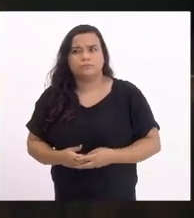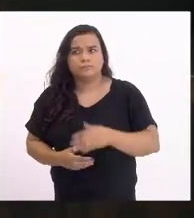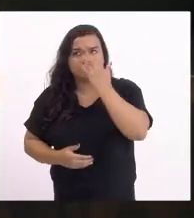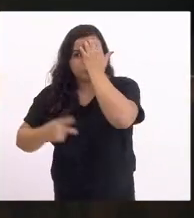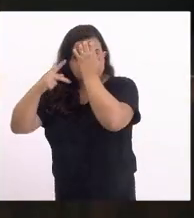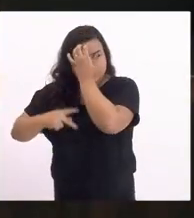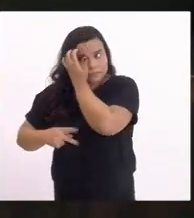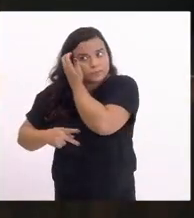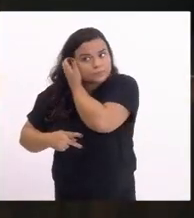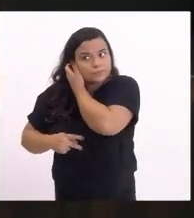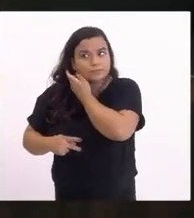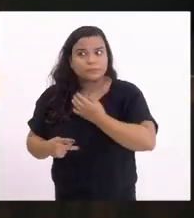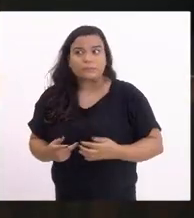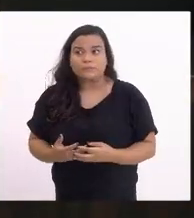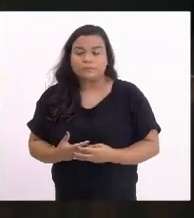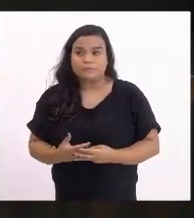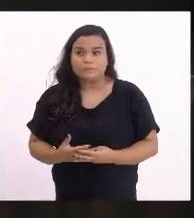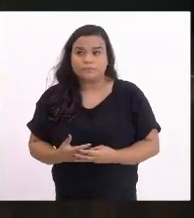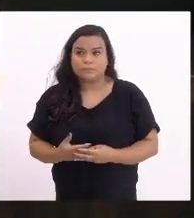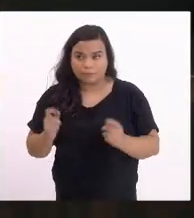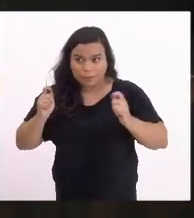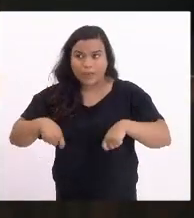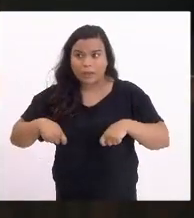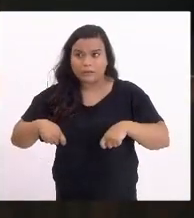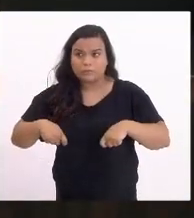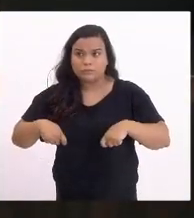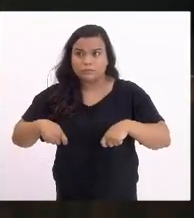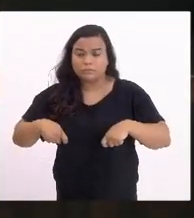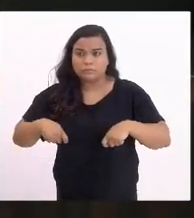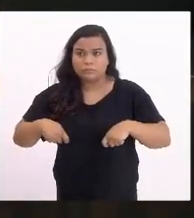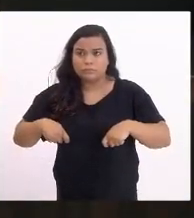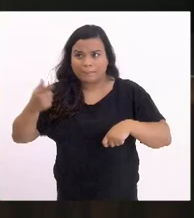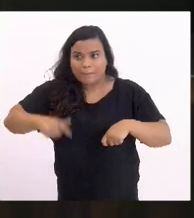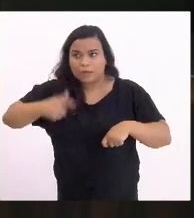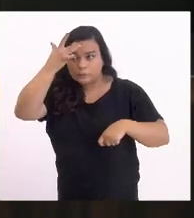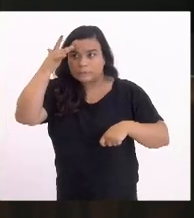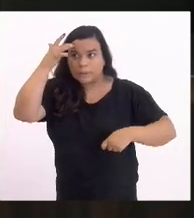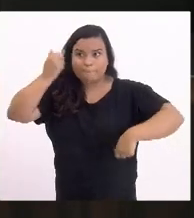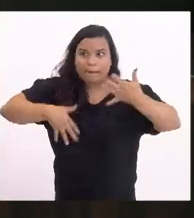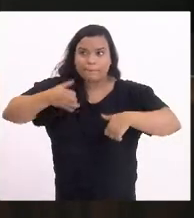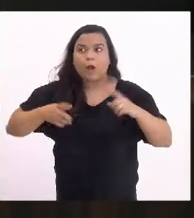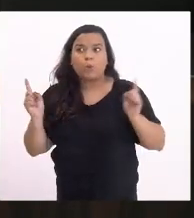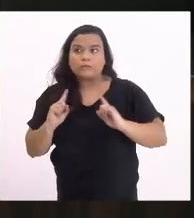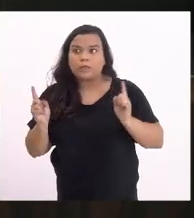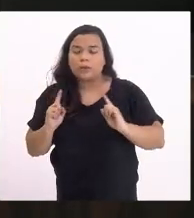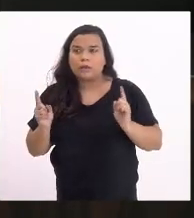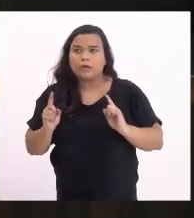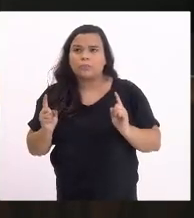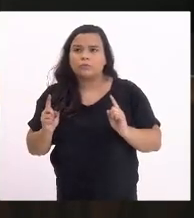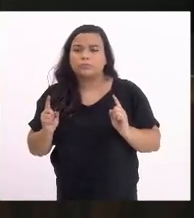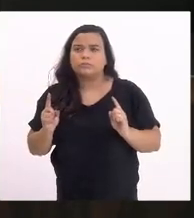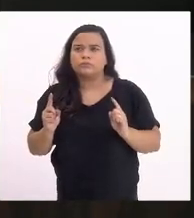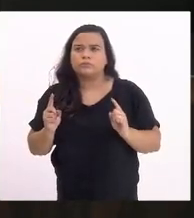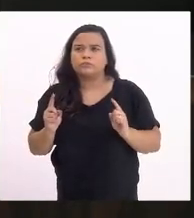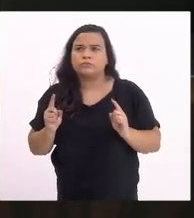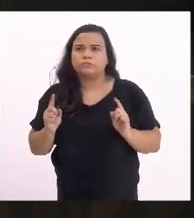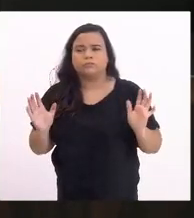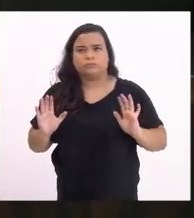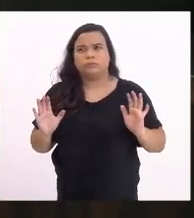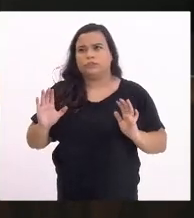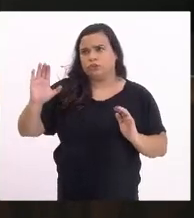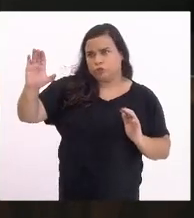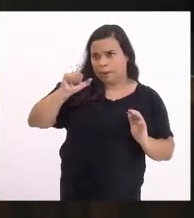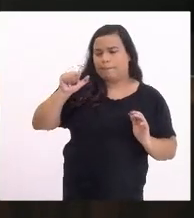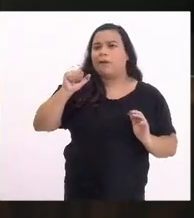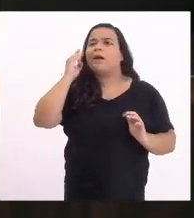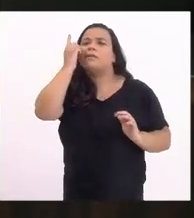Presidente? Dá tempo mais da fala de mais algum deputado ou Vossa Excelência? Então, eu vou chamar aqui o